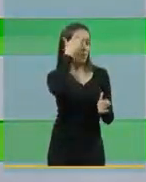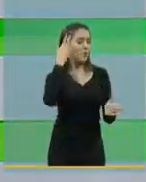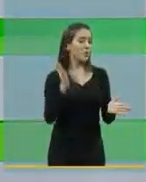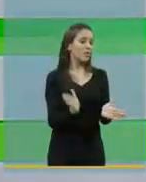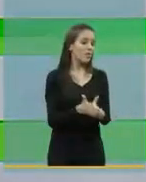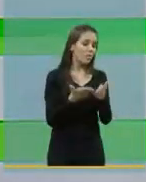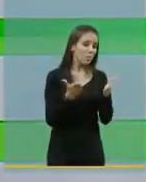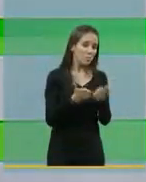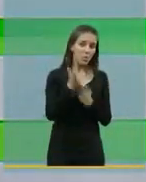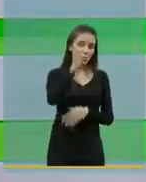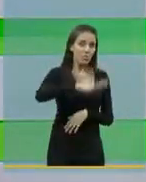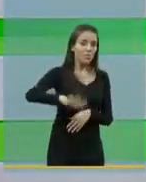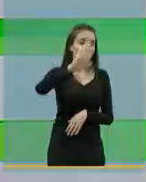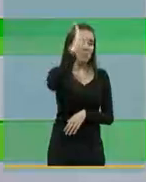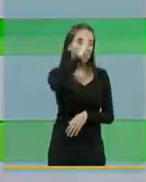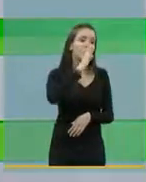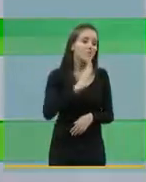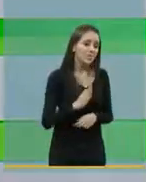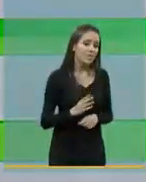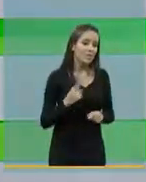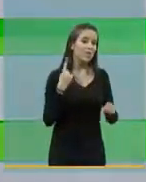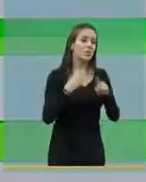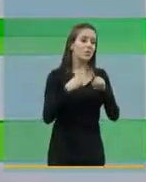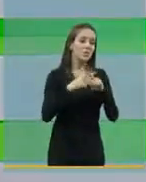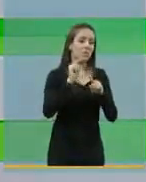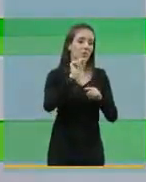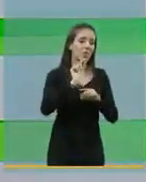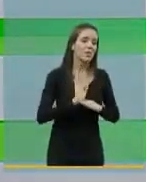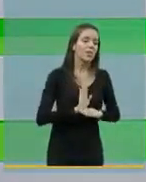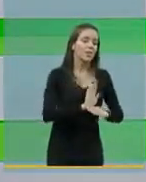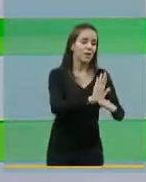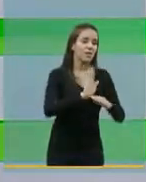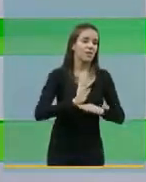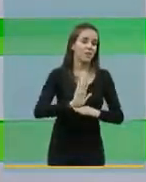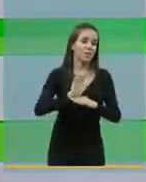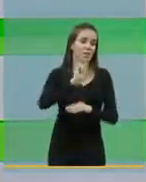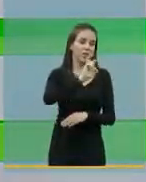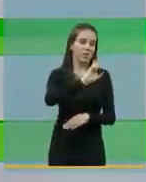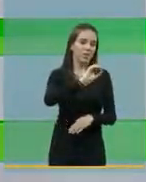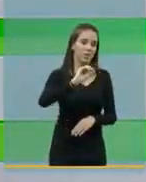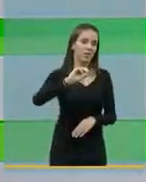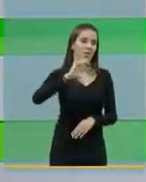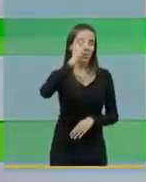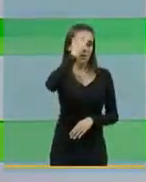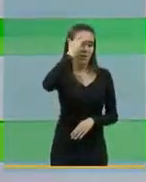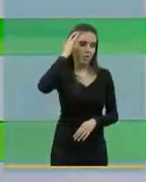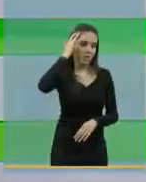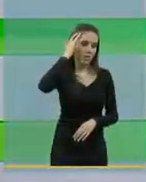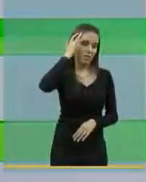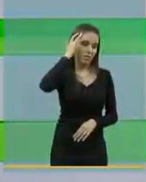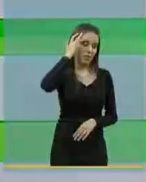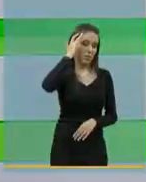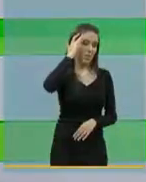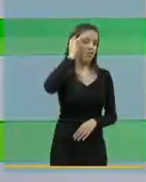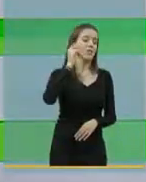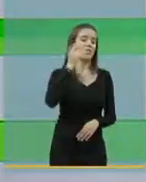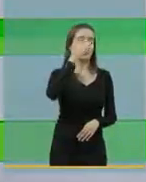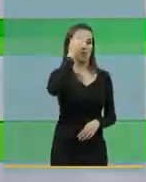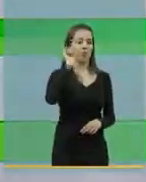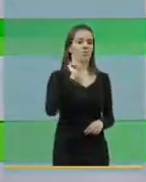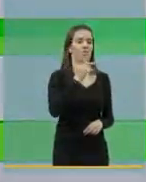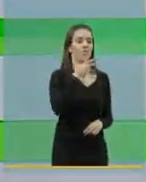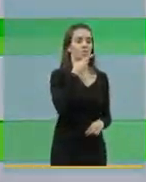deste país para atender 500 pessoas que certamente são militantes daqueles que carregam